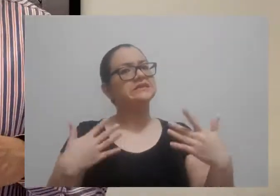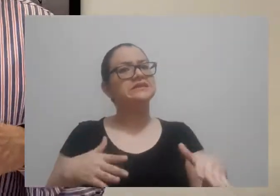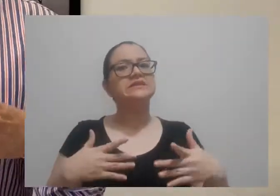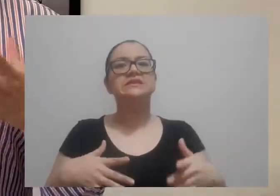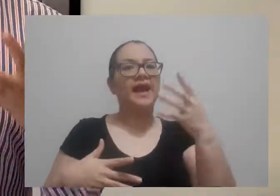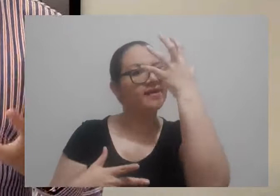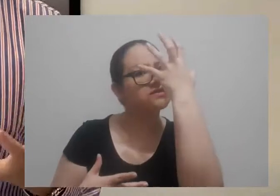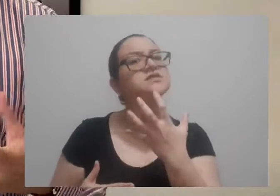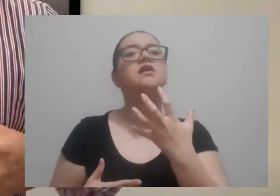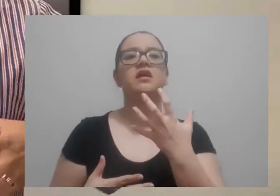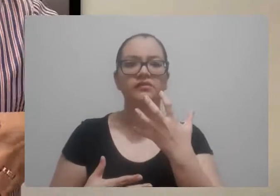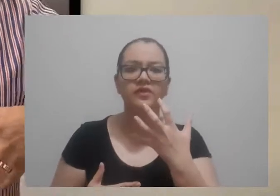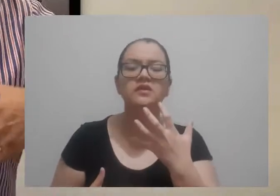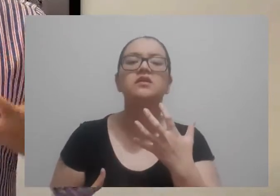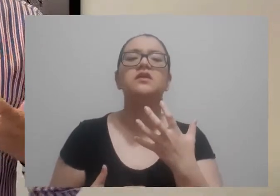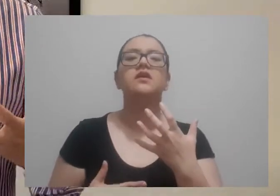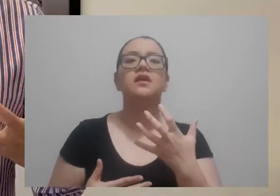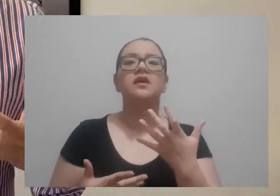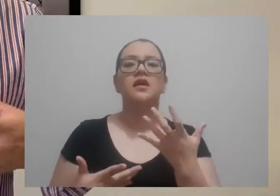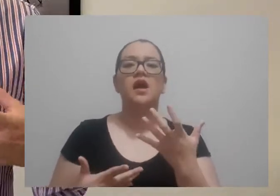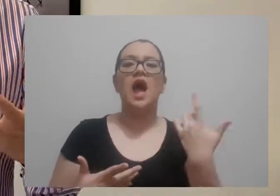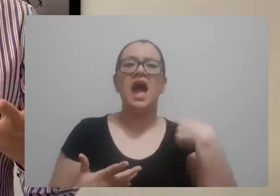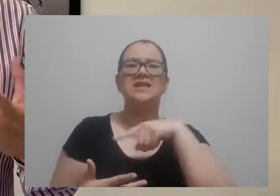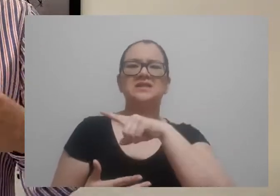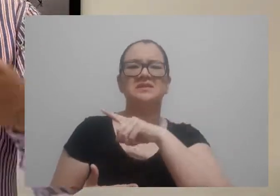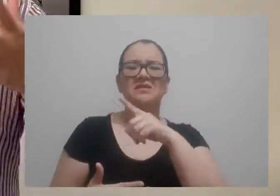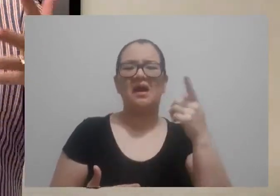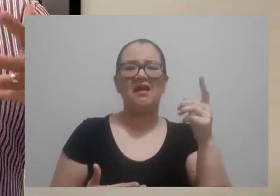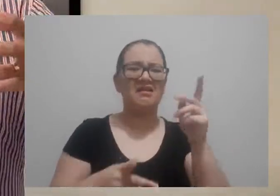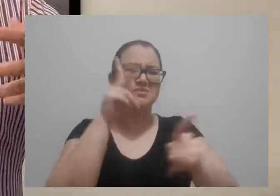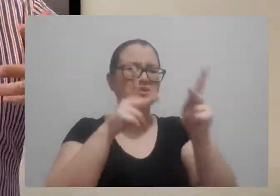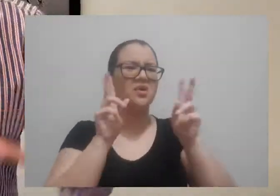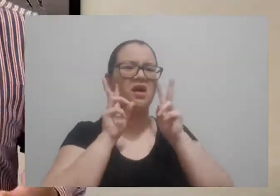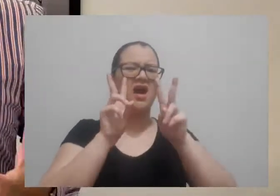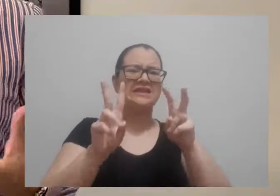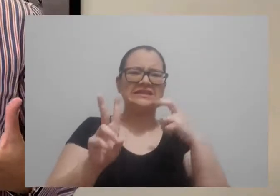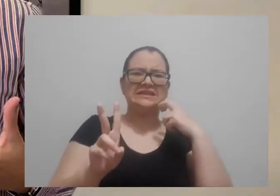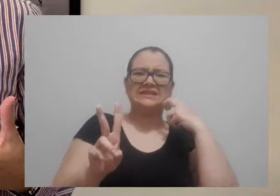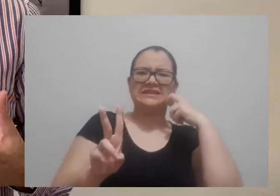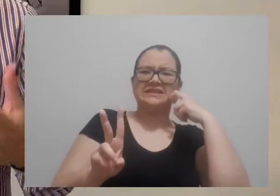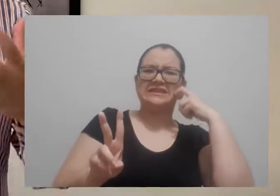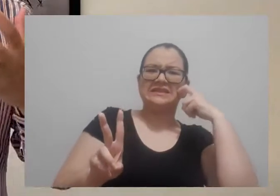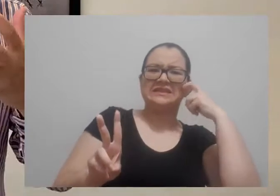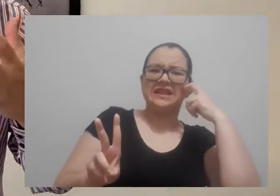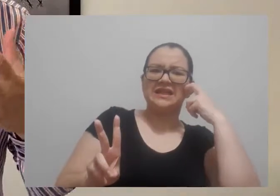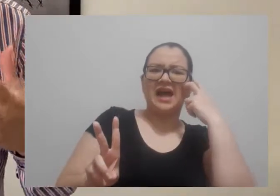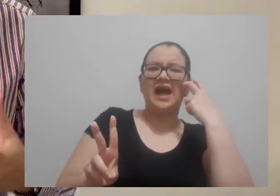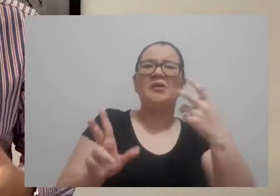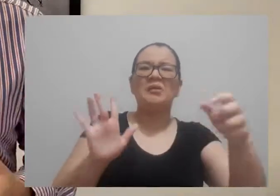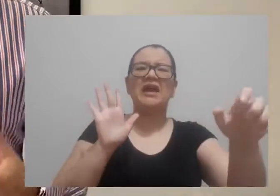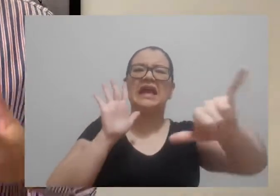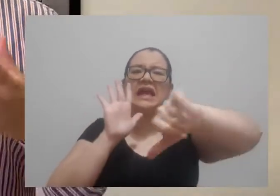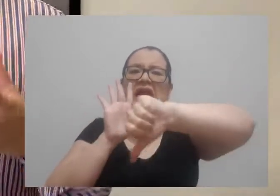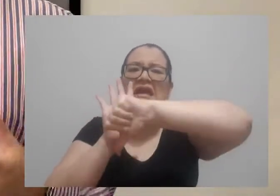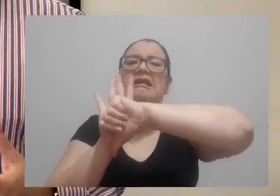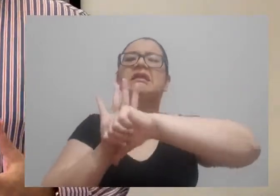muito vexatória, era uma espécie de um crime muito grave. E ele está falando de